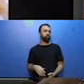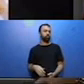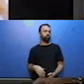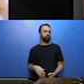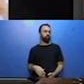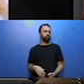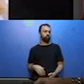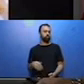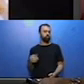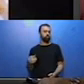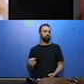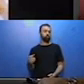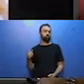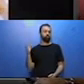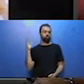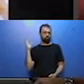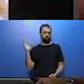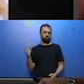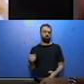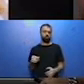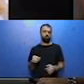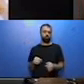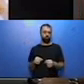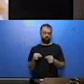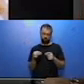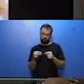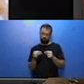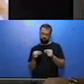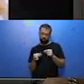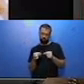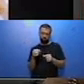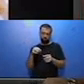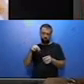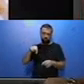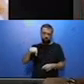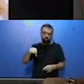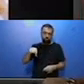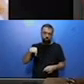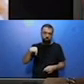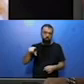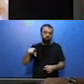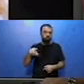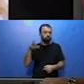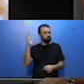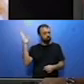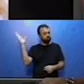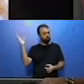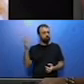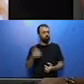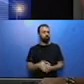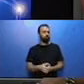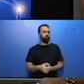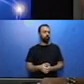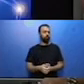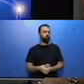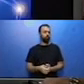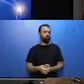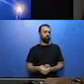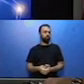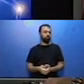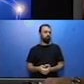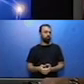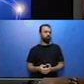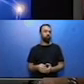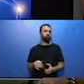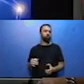As oleaginosas, como a castanha de caju, amêndoas, avelã, nozes.